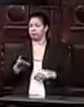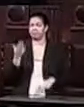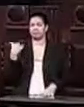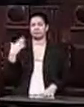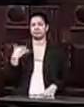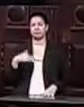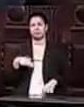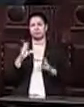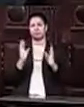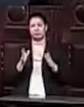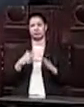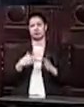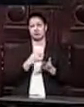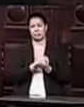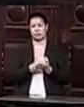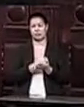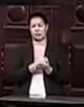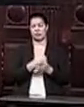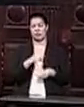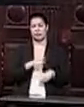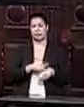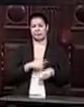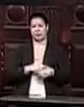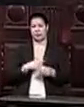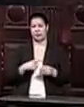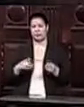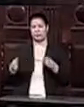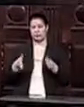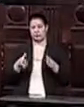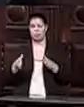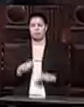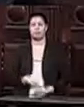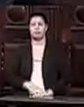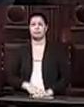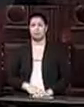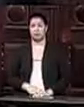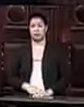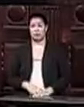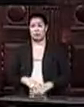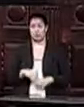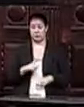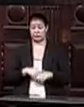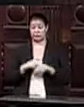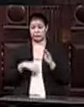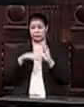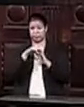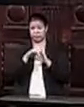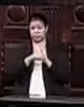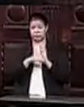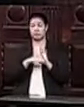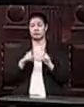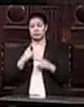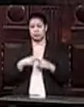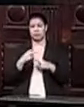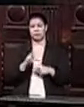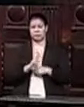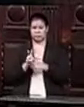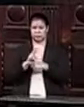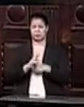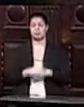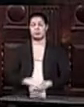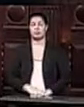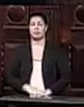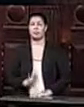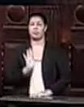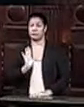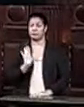incentivado, já consolidado por causa desse incentivo, ou em grande medida por causa desse incentivo.